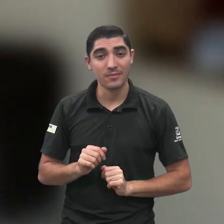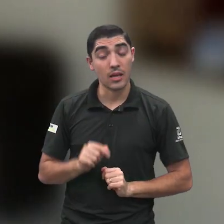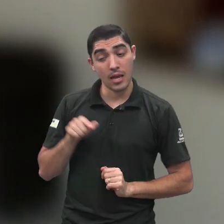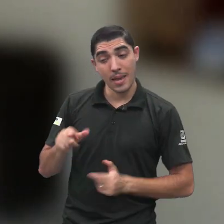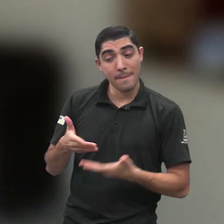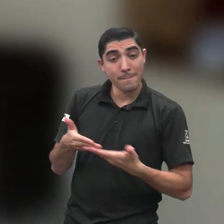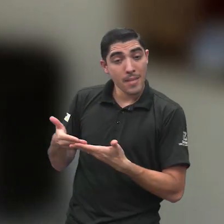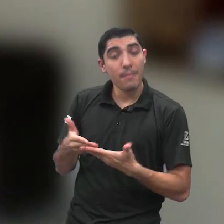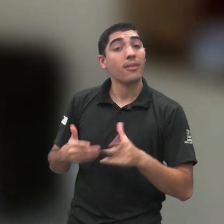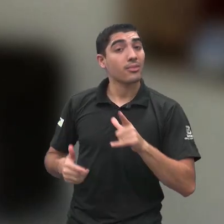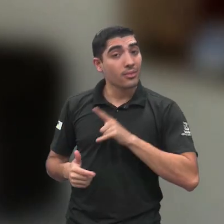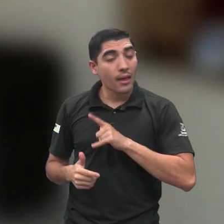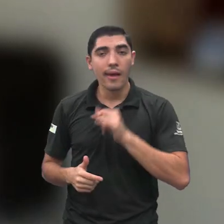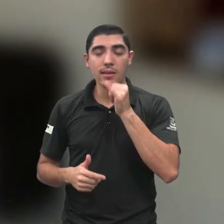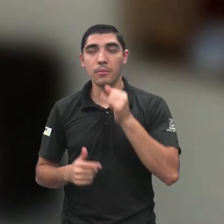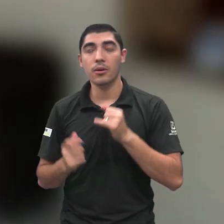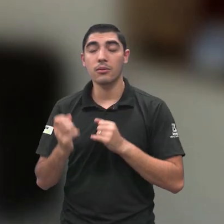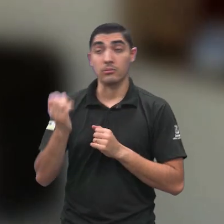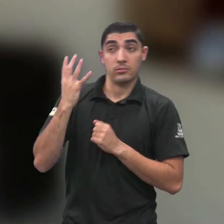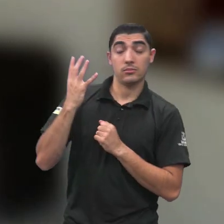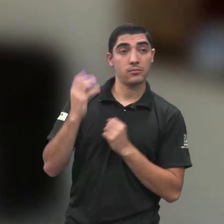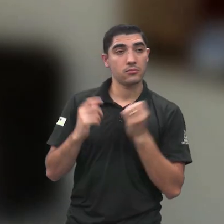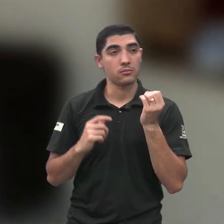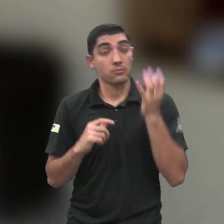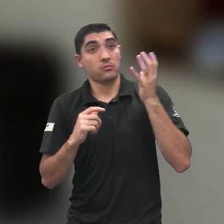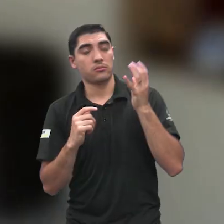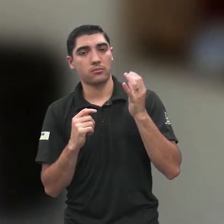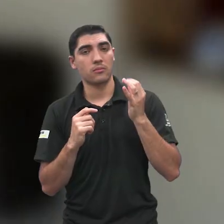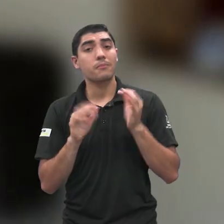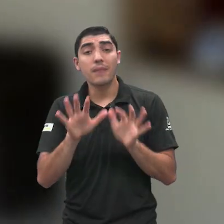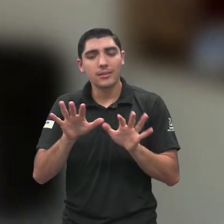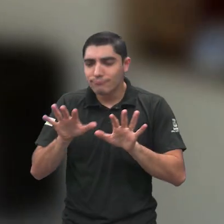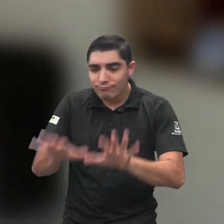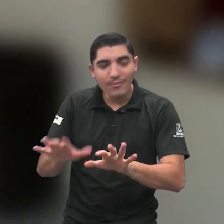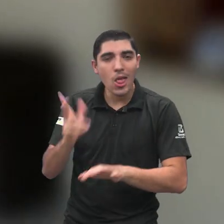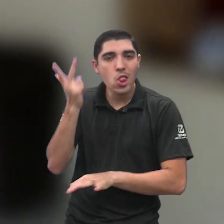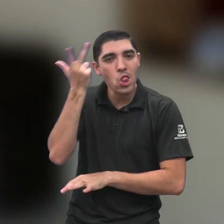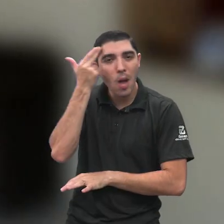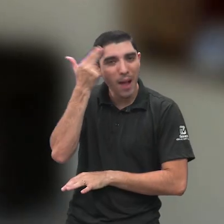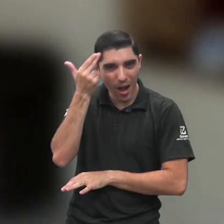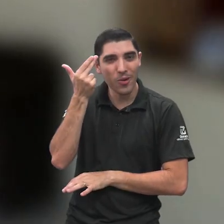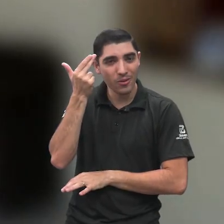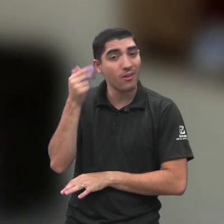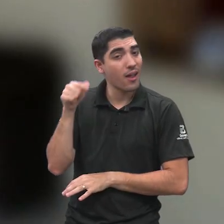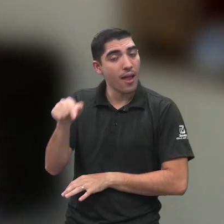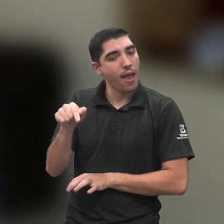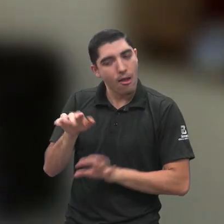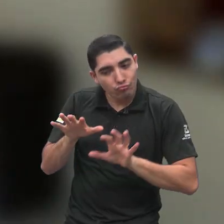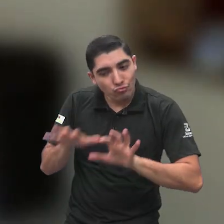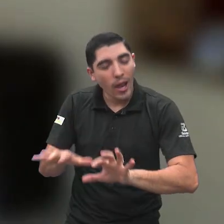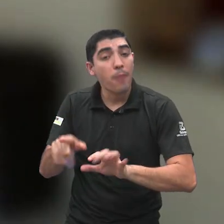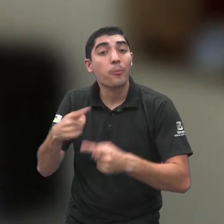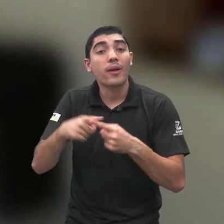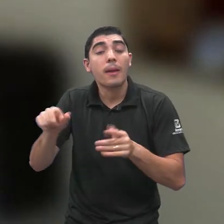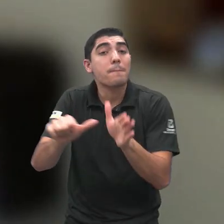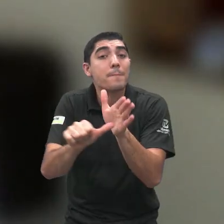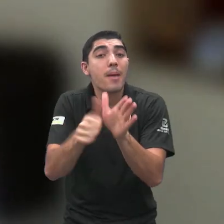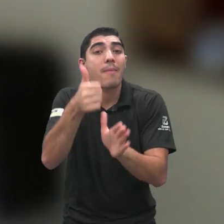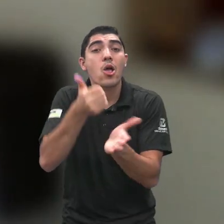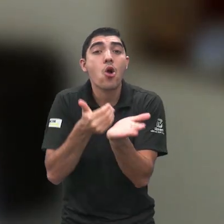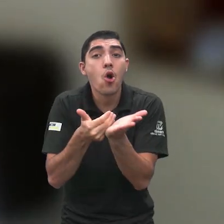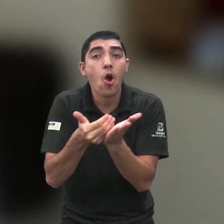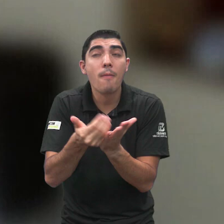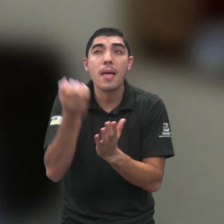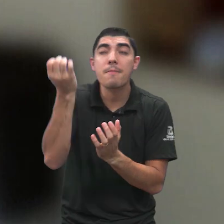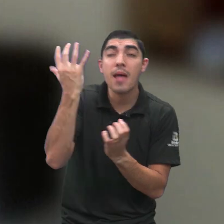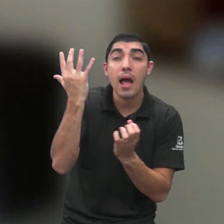muitos reflexos ou coisas que são dentro do normal do bebê, né? Então, o bebê tem muitos reflexos. Os pais,